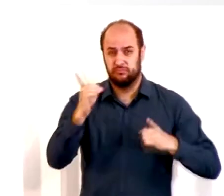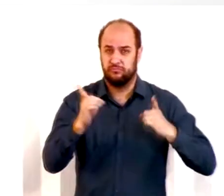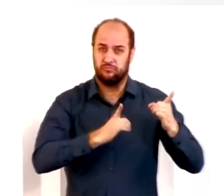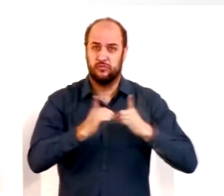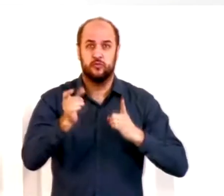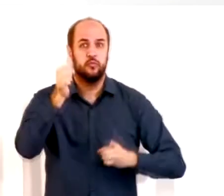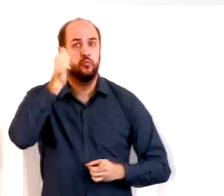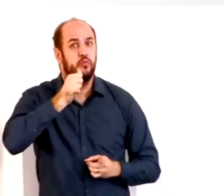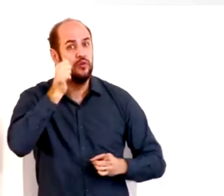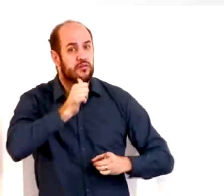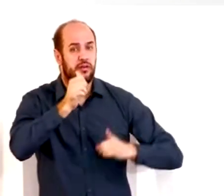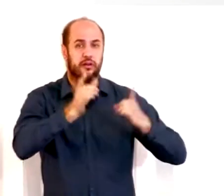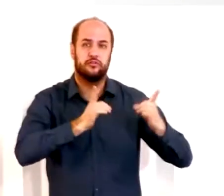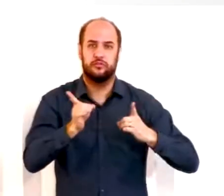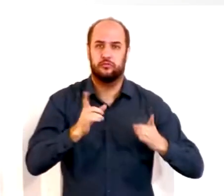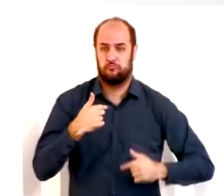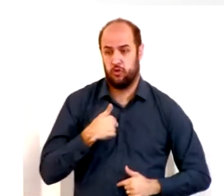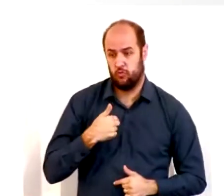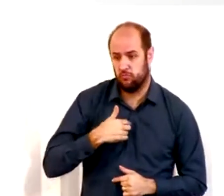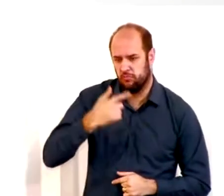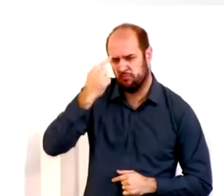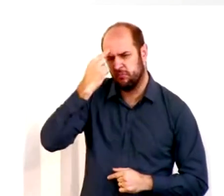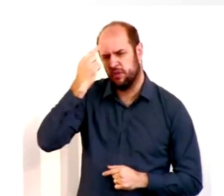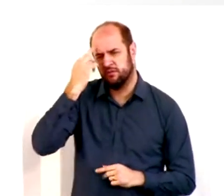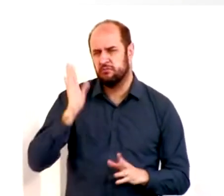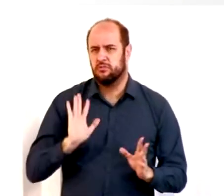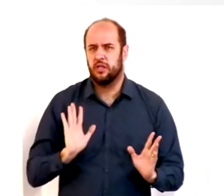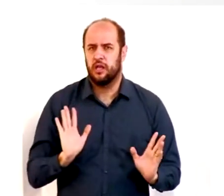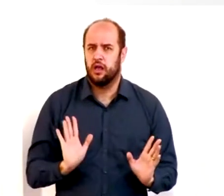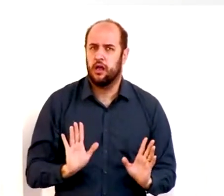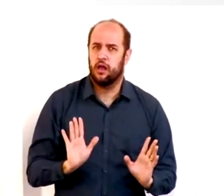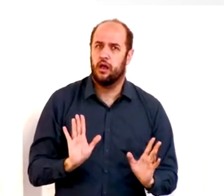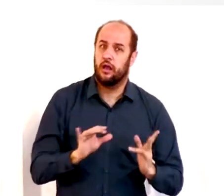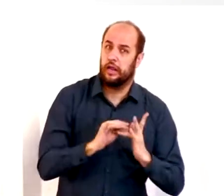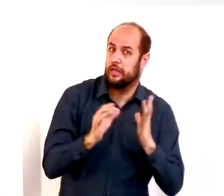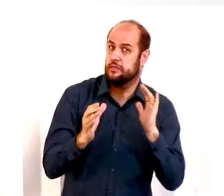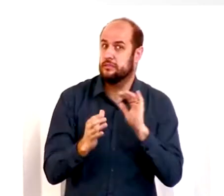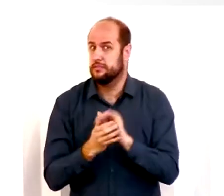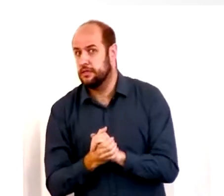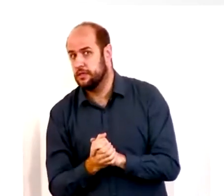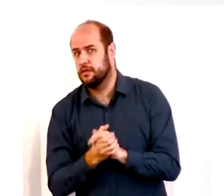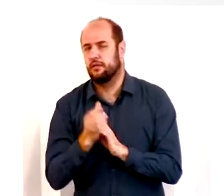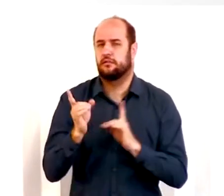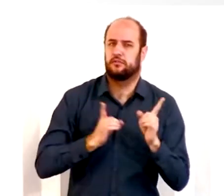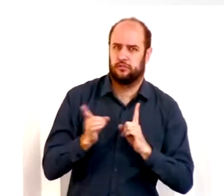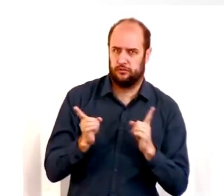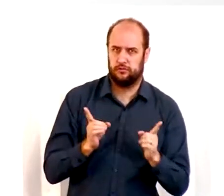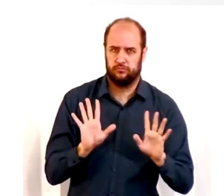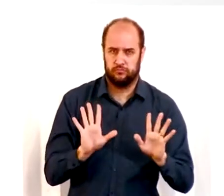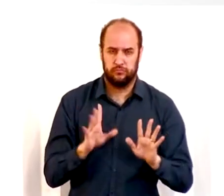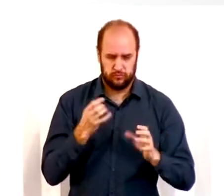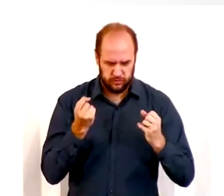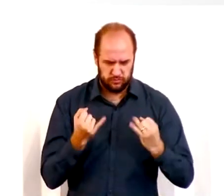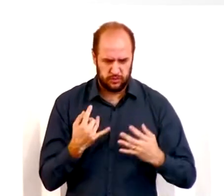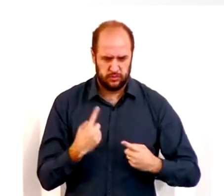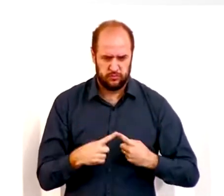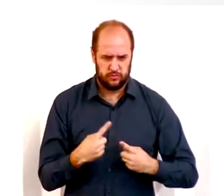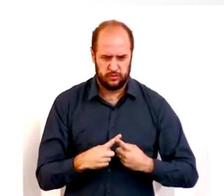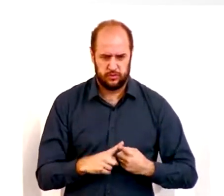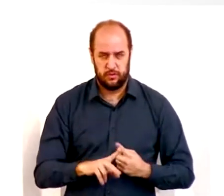diaconisa. E por que eu caminho com o pensamento que são as mulheres mesmo, dos diáconos? Pelo seguinte, o